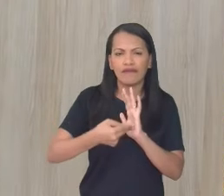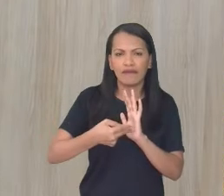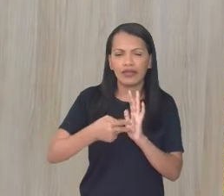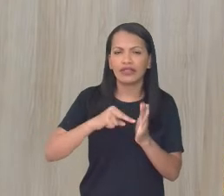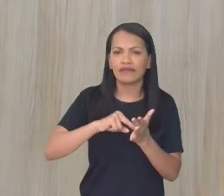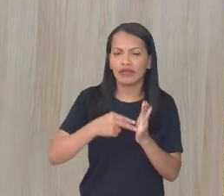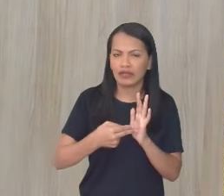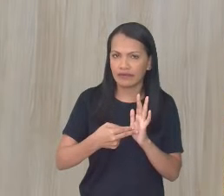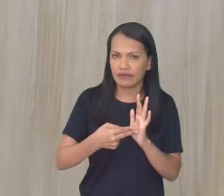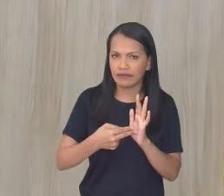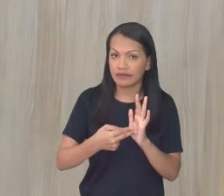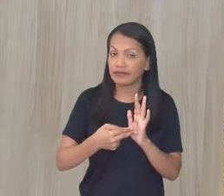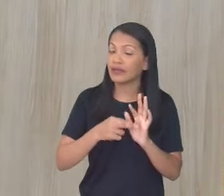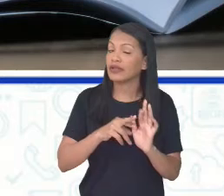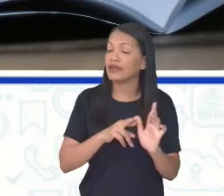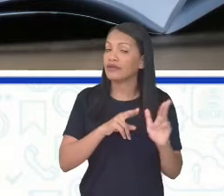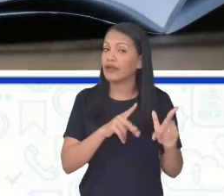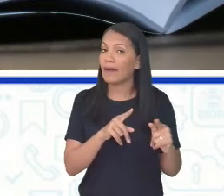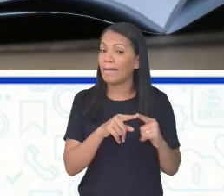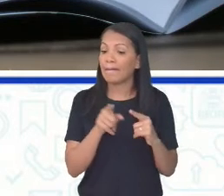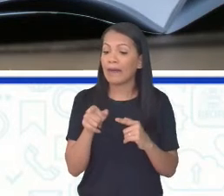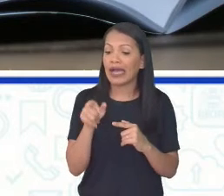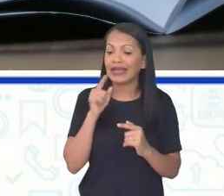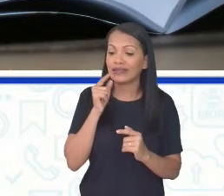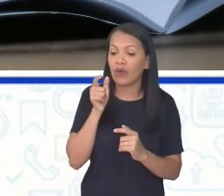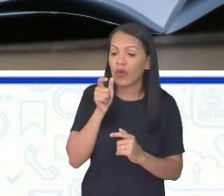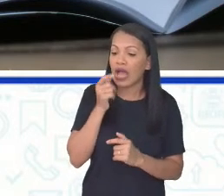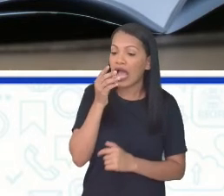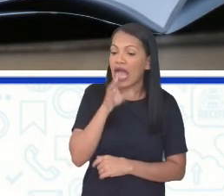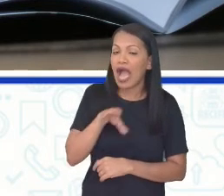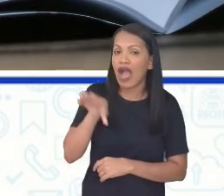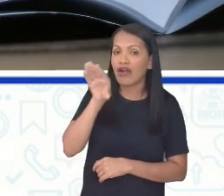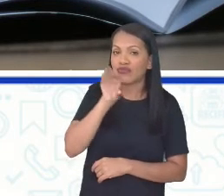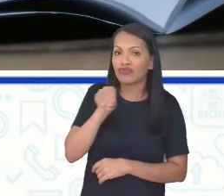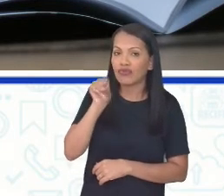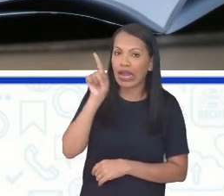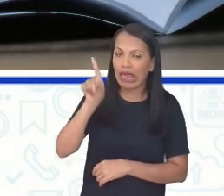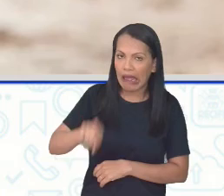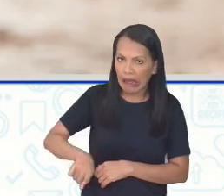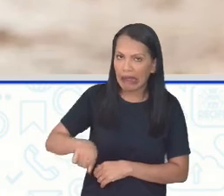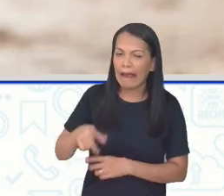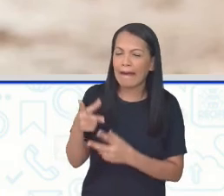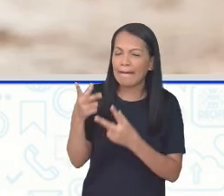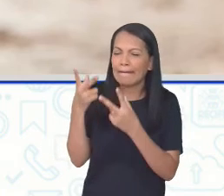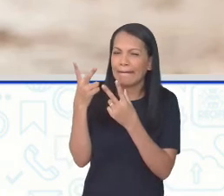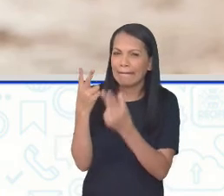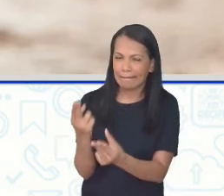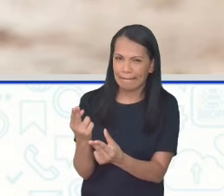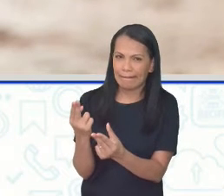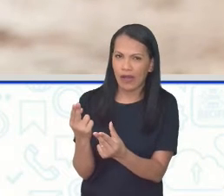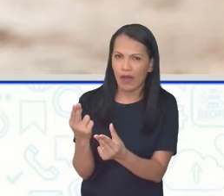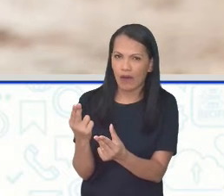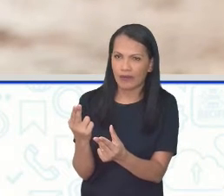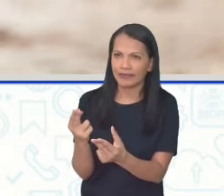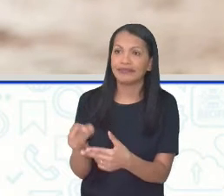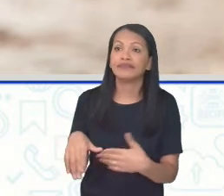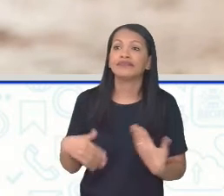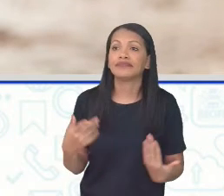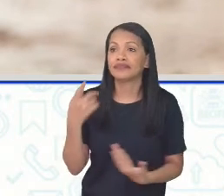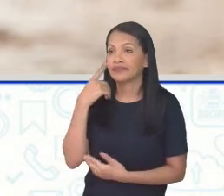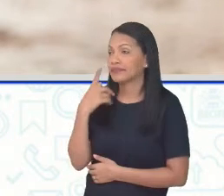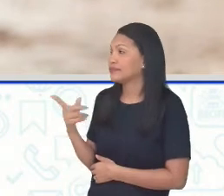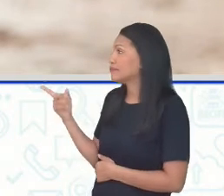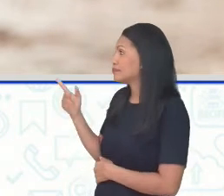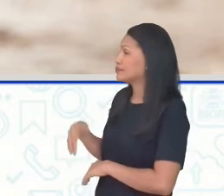o significado diferente, mas a pronúncia ela é idêntica. Então, a caçada